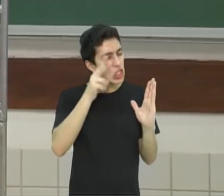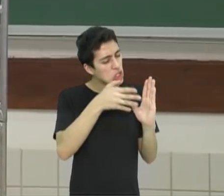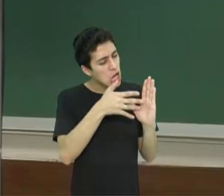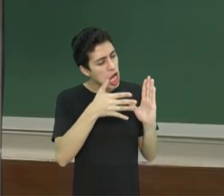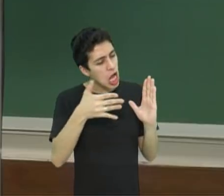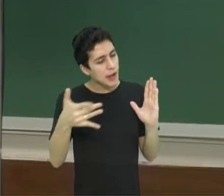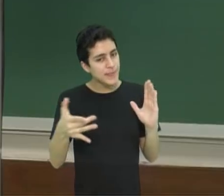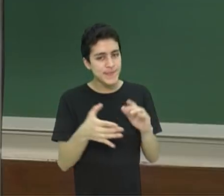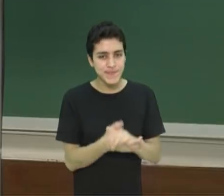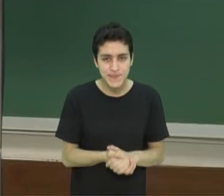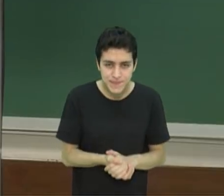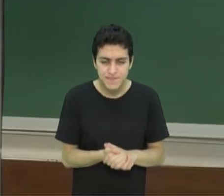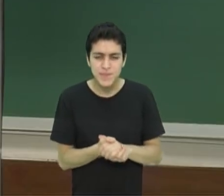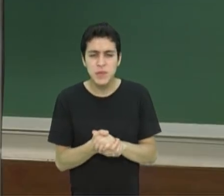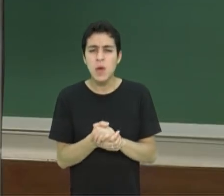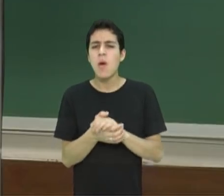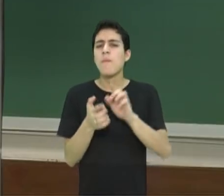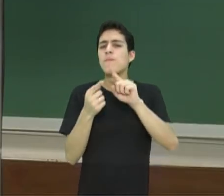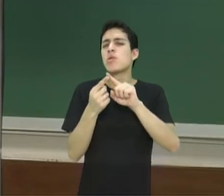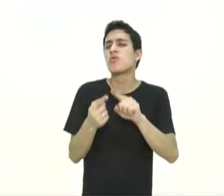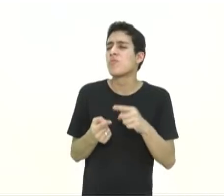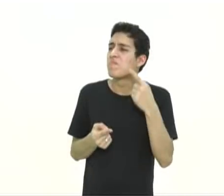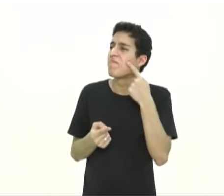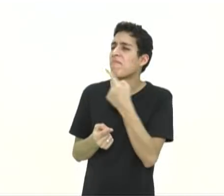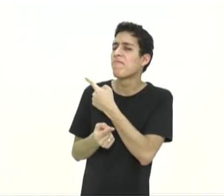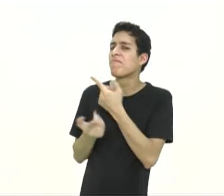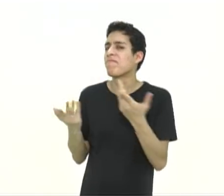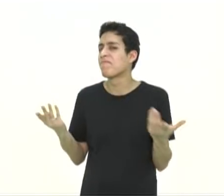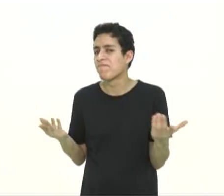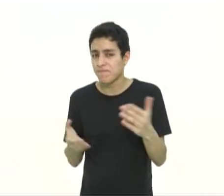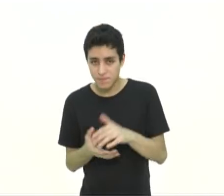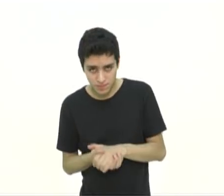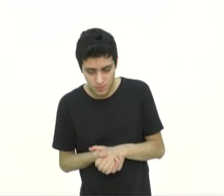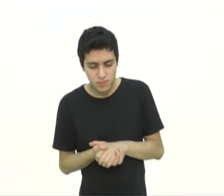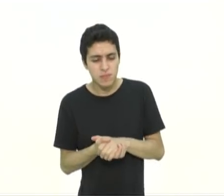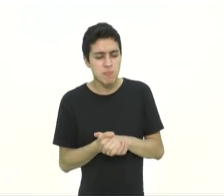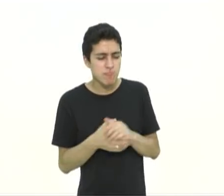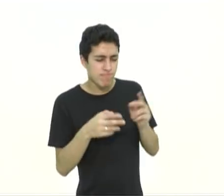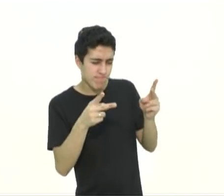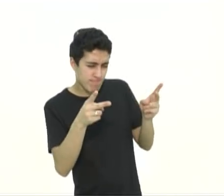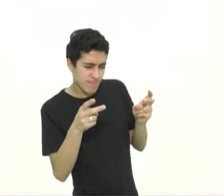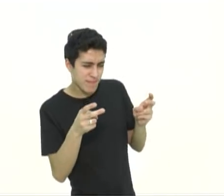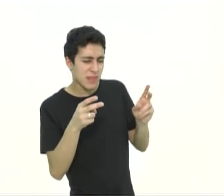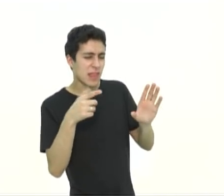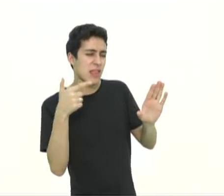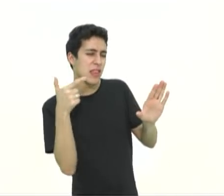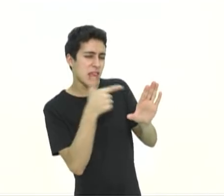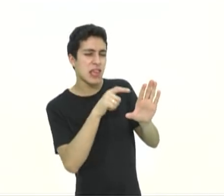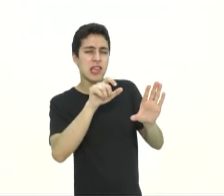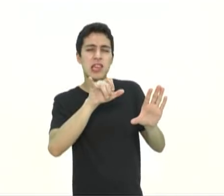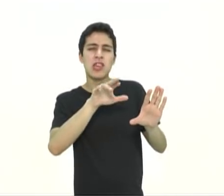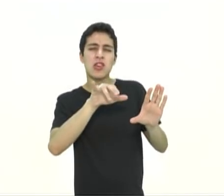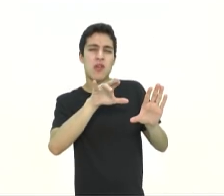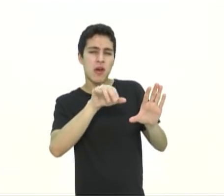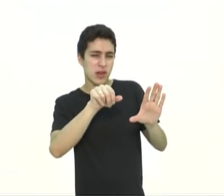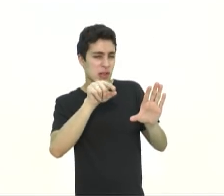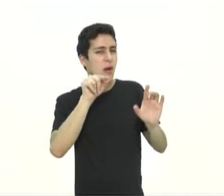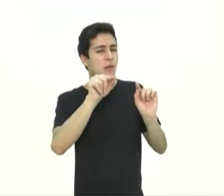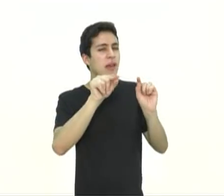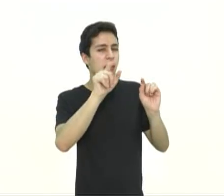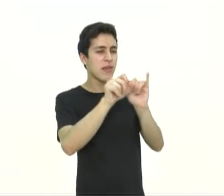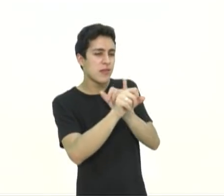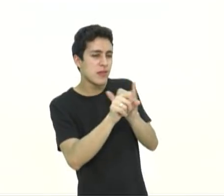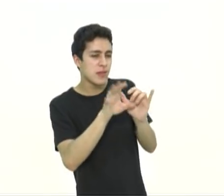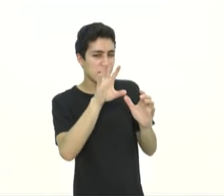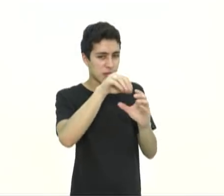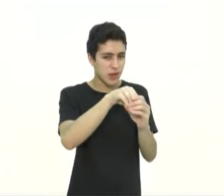Os objetivos dessa aula são reconhecer a ironia como recurso de humor, reconhecer o